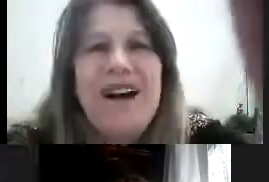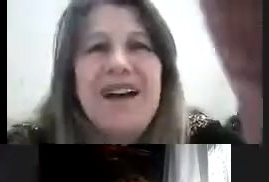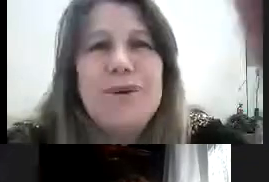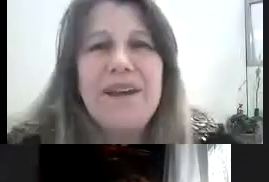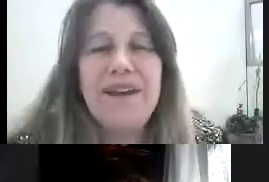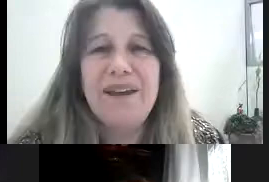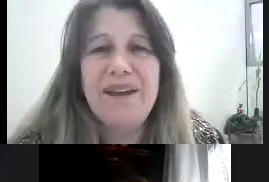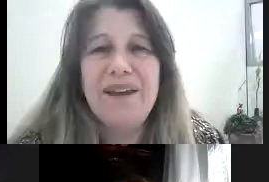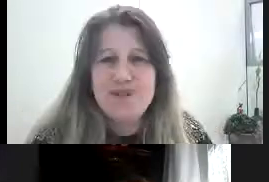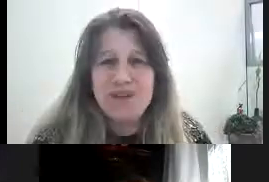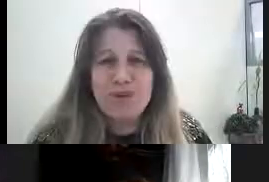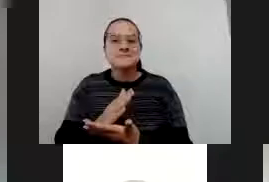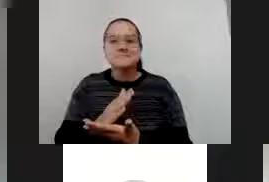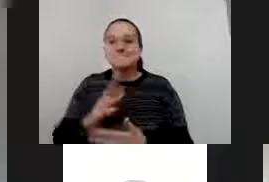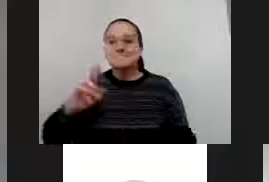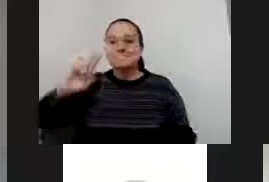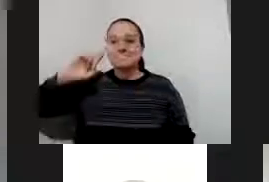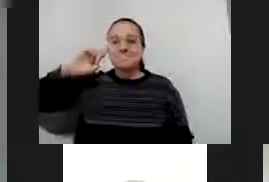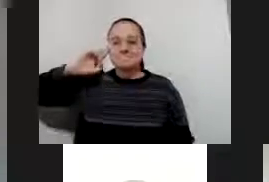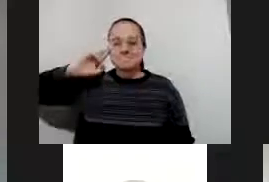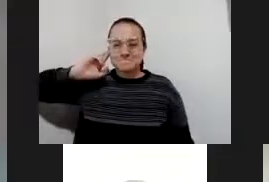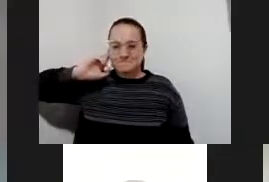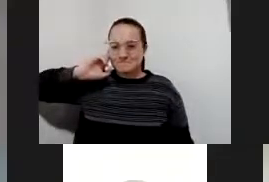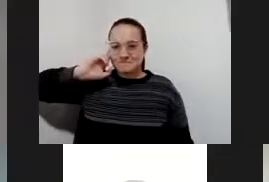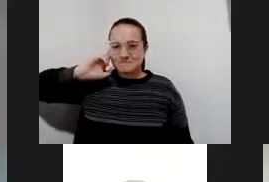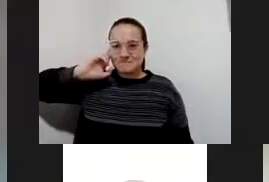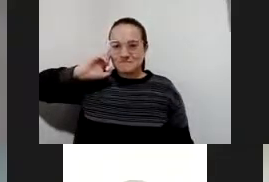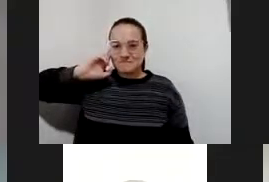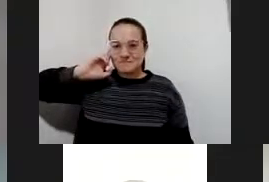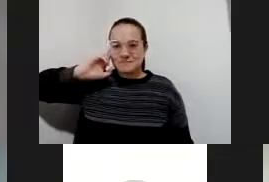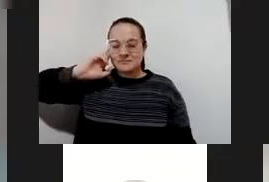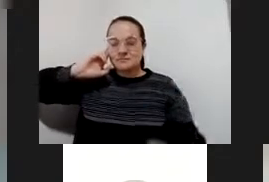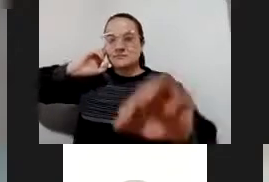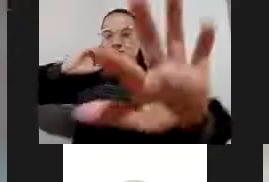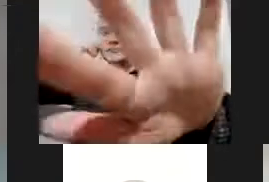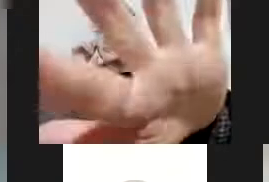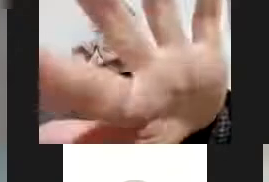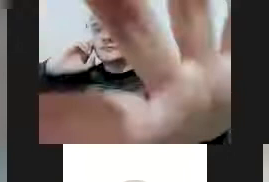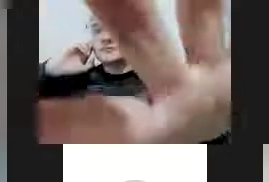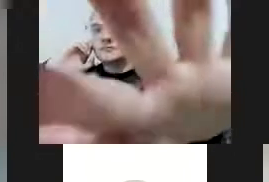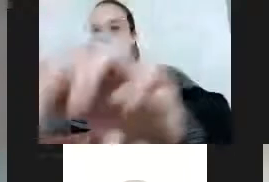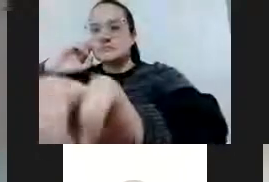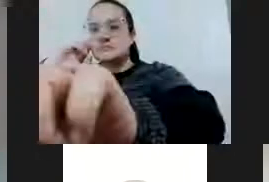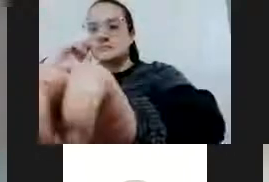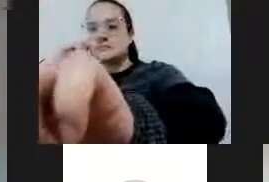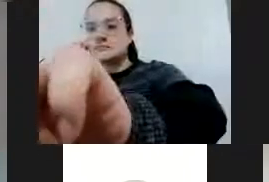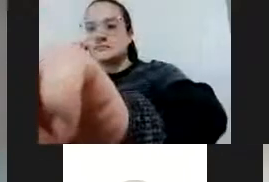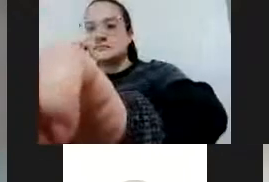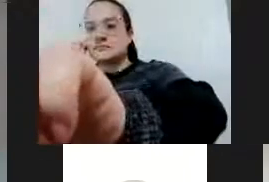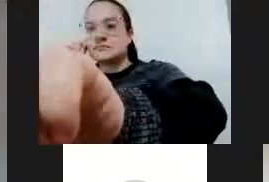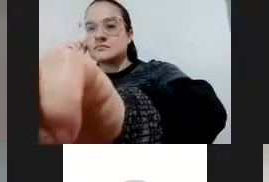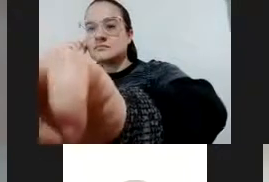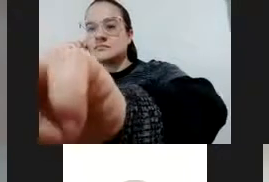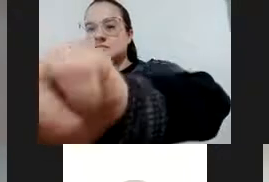minha fala, bom dia a todos e a todas, obrigado pela oportunidade. É muito bom revê-los, tá? A